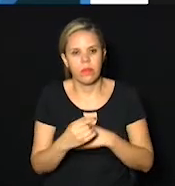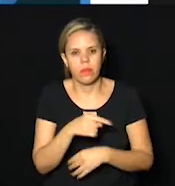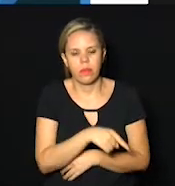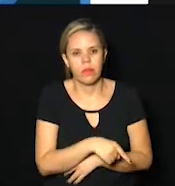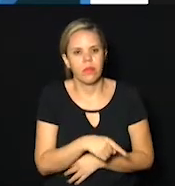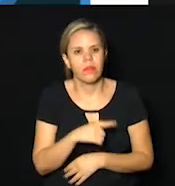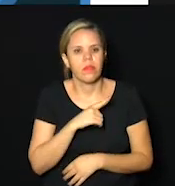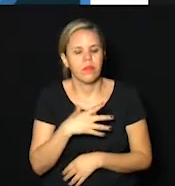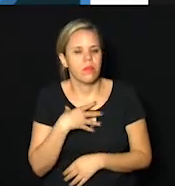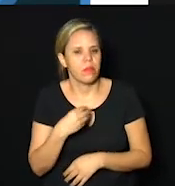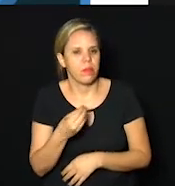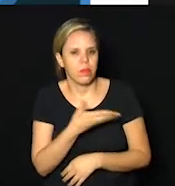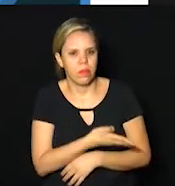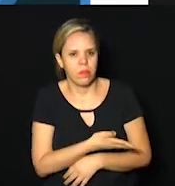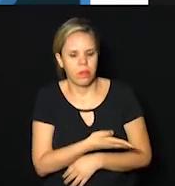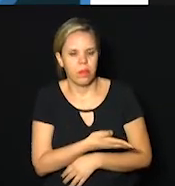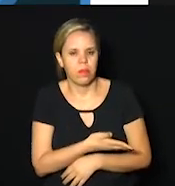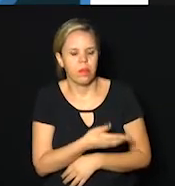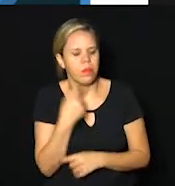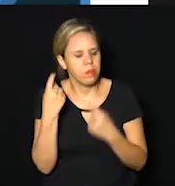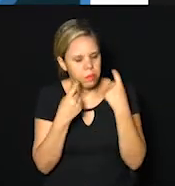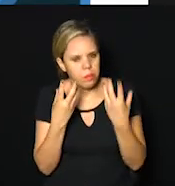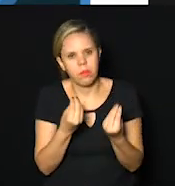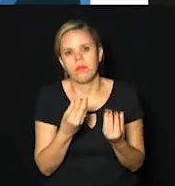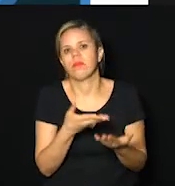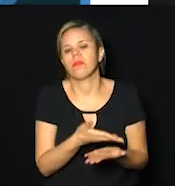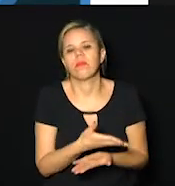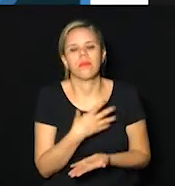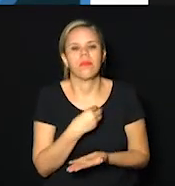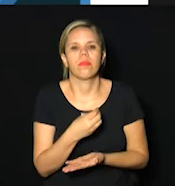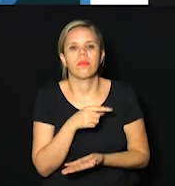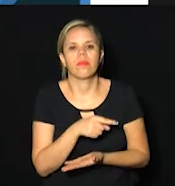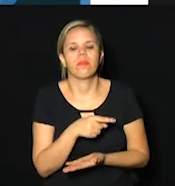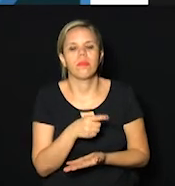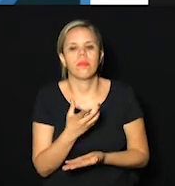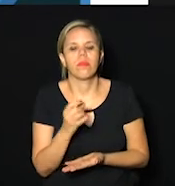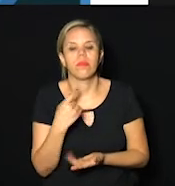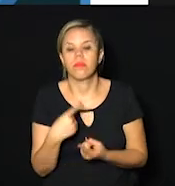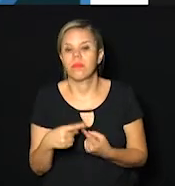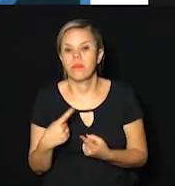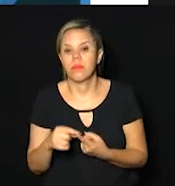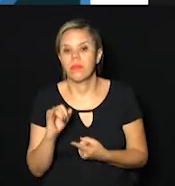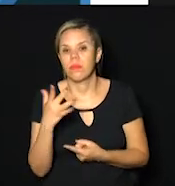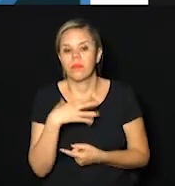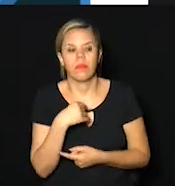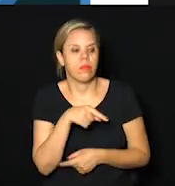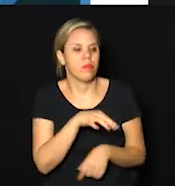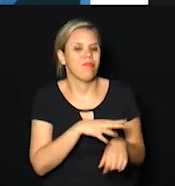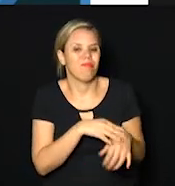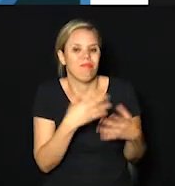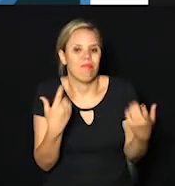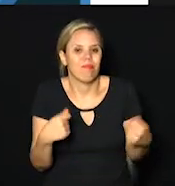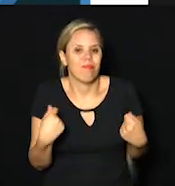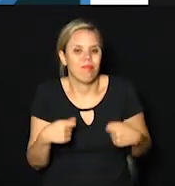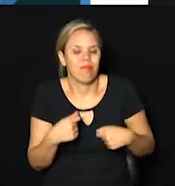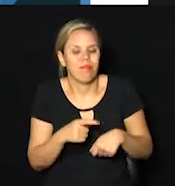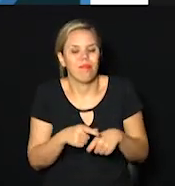têm filhos. Elas têm uma preocupação muito grande. Porque e se os filhos ficam doentes? Não